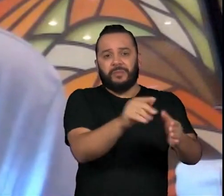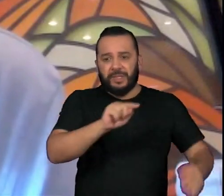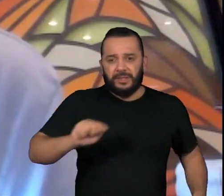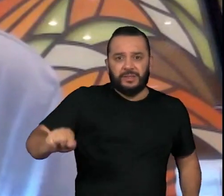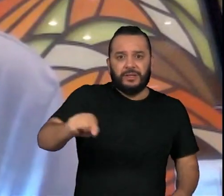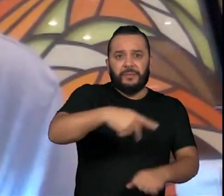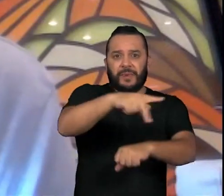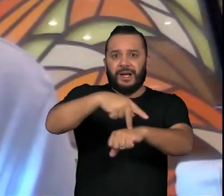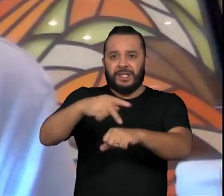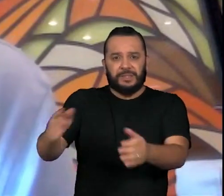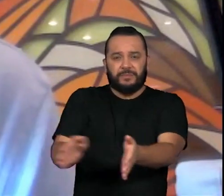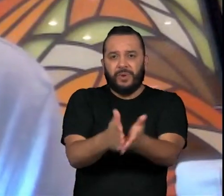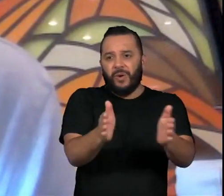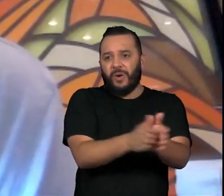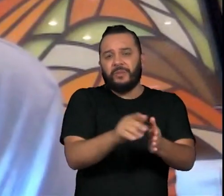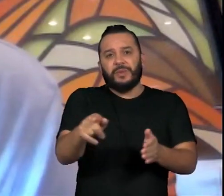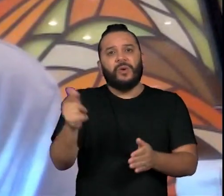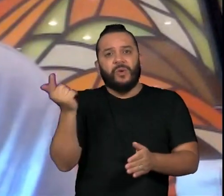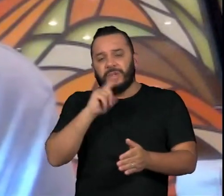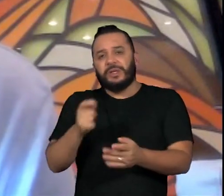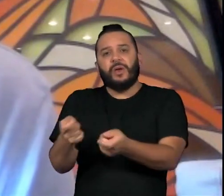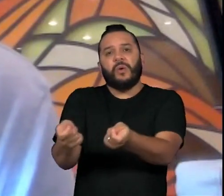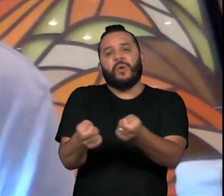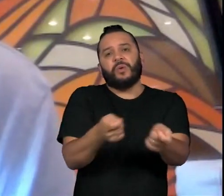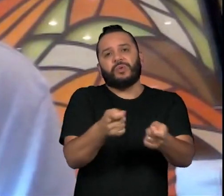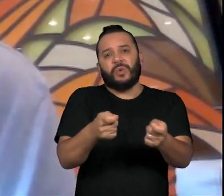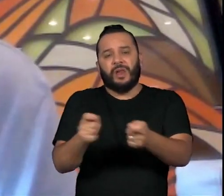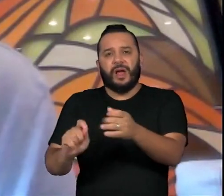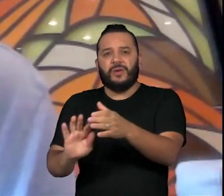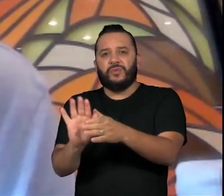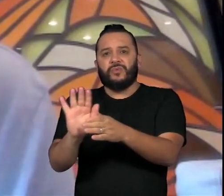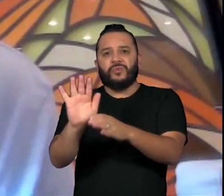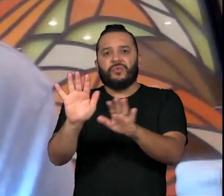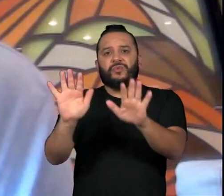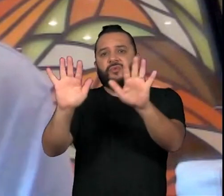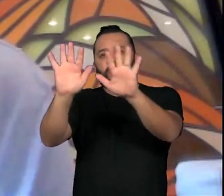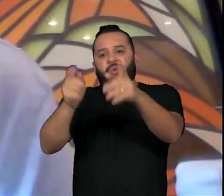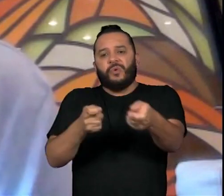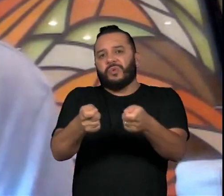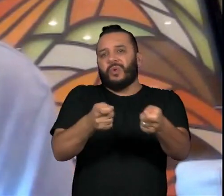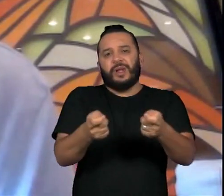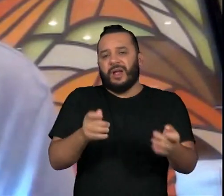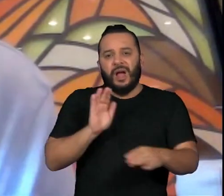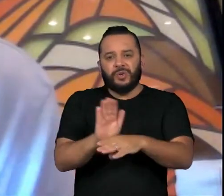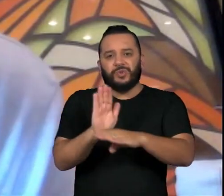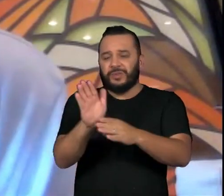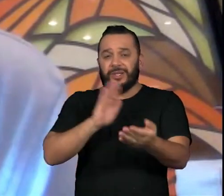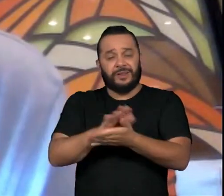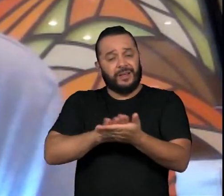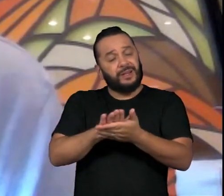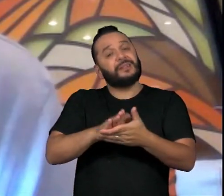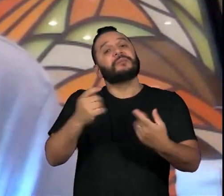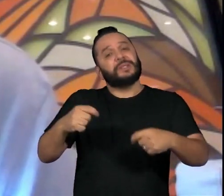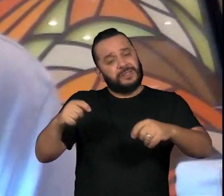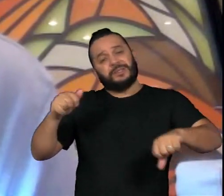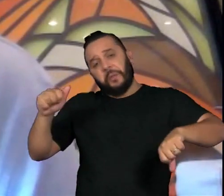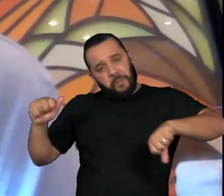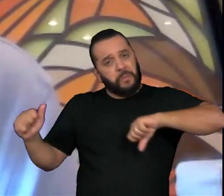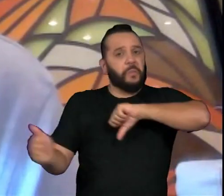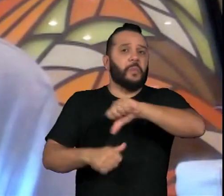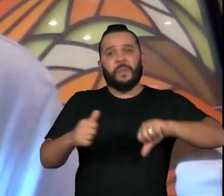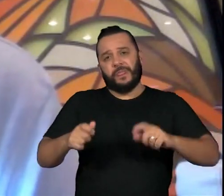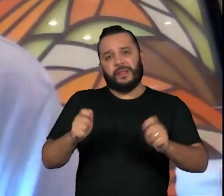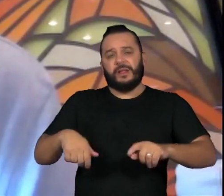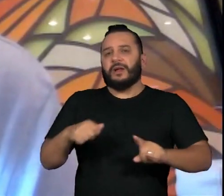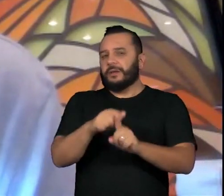desenvolvimento reduzirem as suas emissões. Isto tem que ser revertido rapidamente para que a gente possa construir